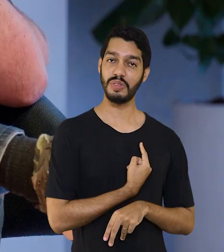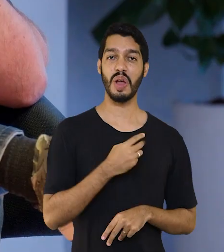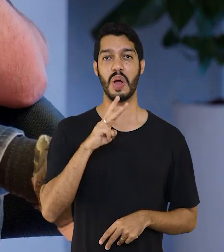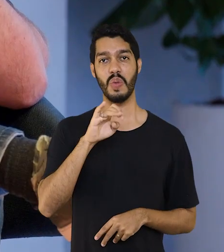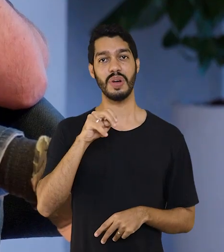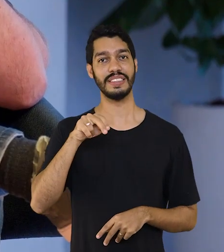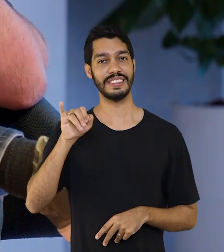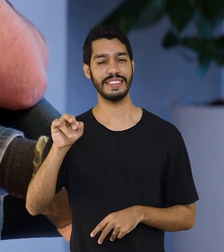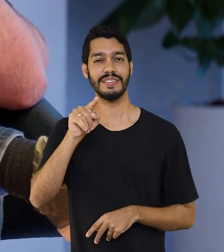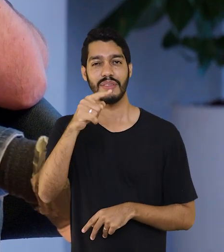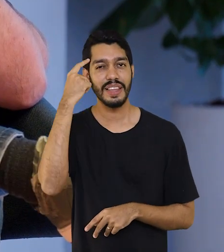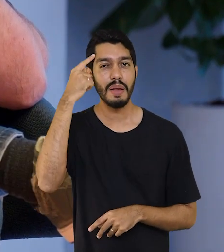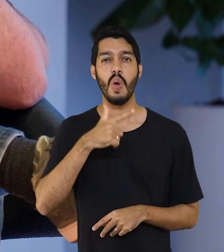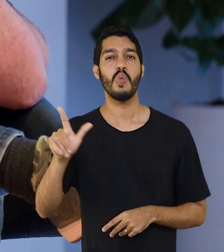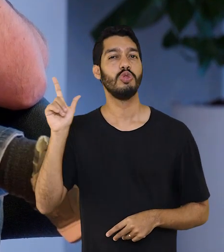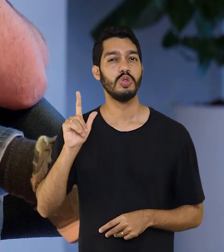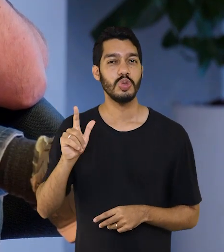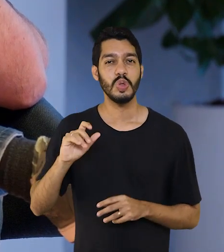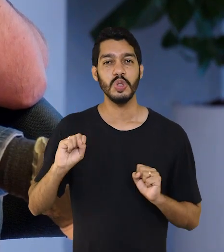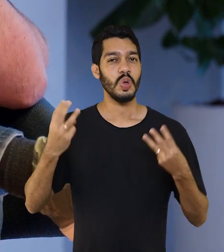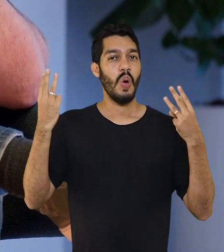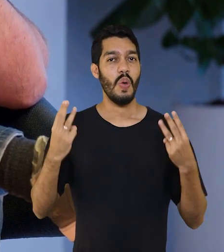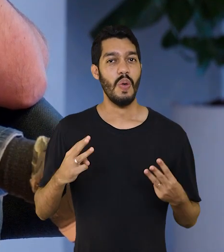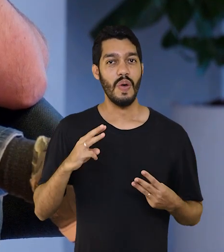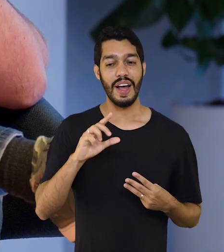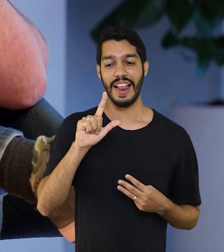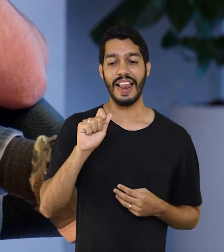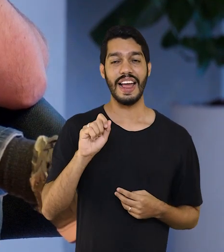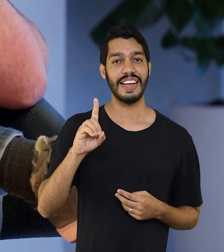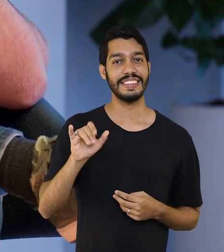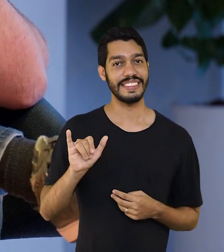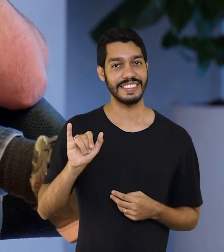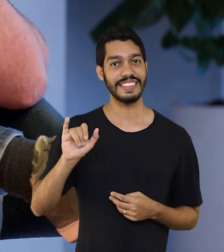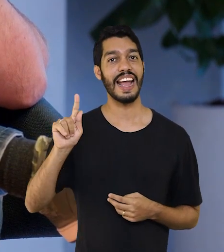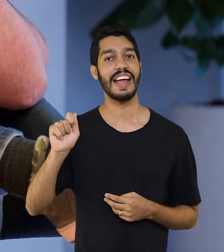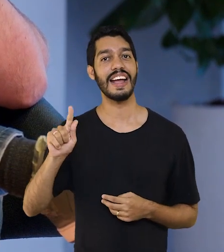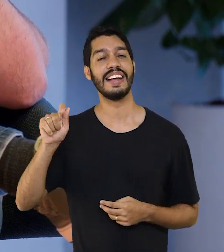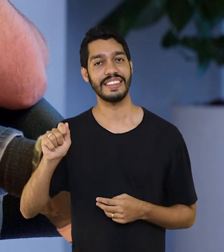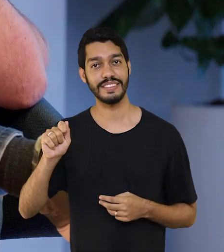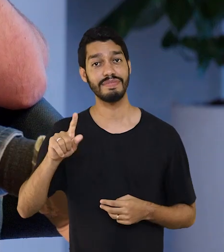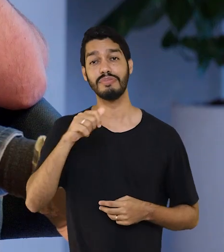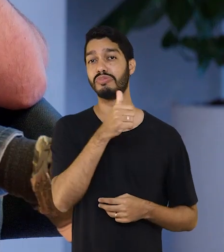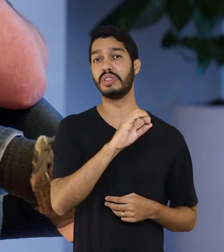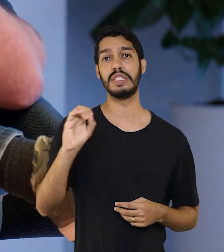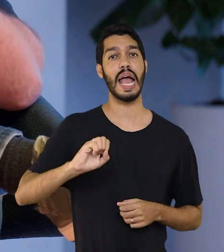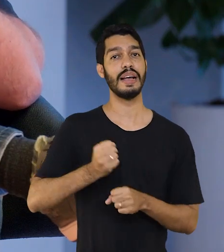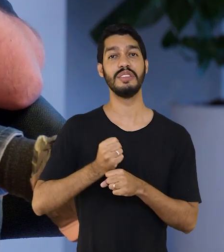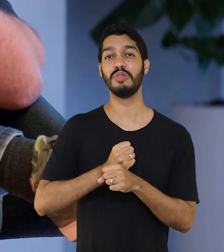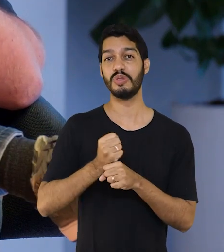mais recentemente aqui, quem foi no show da Lady Gaga? Foi o 100 anos de Corona. Powered by Winning lá também.